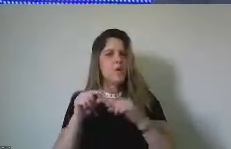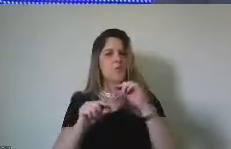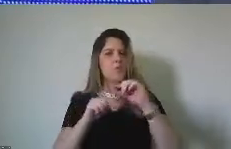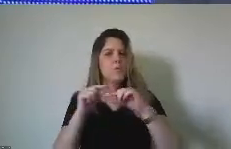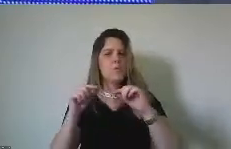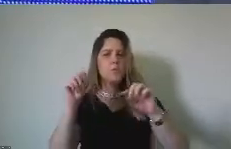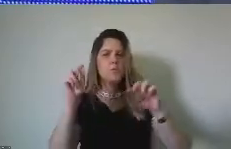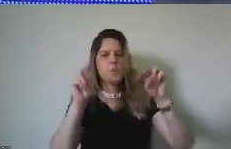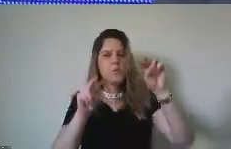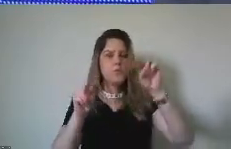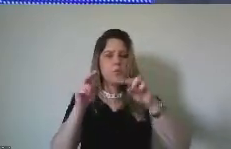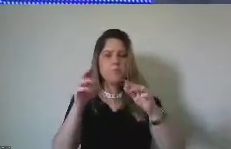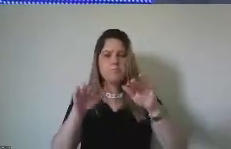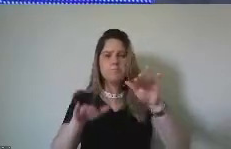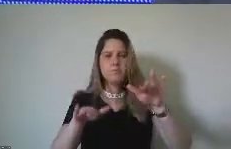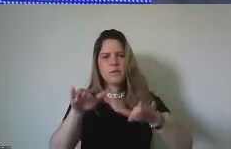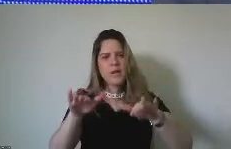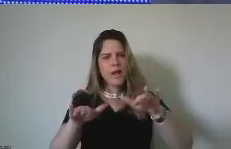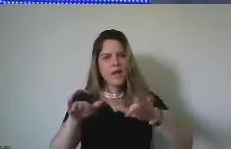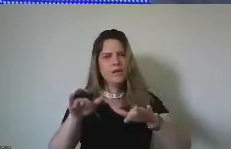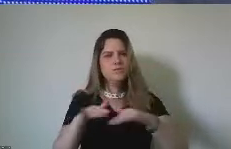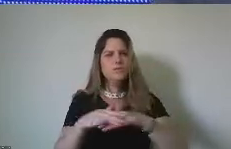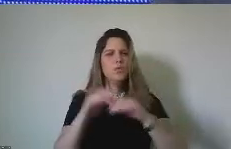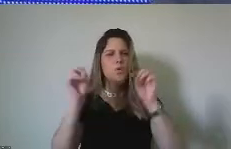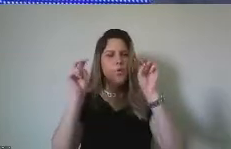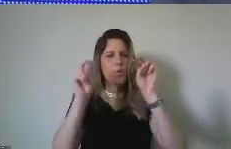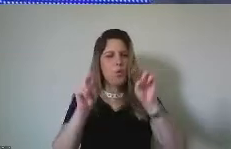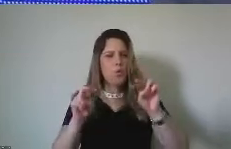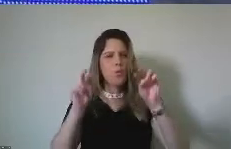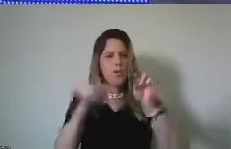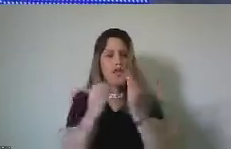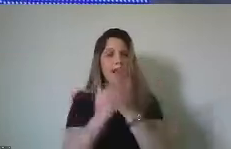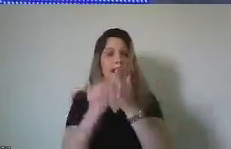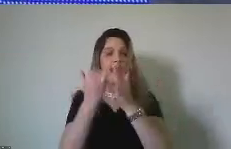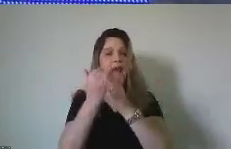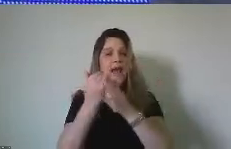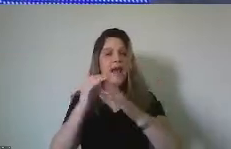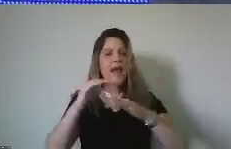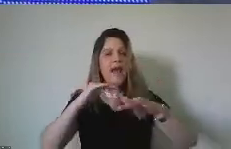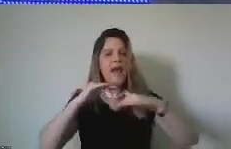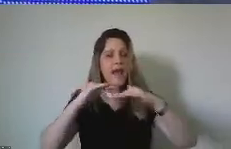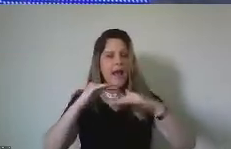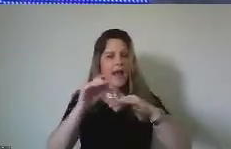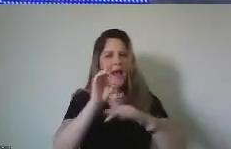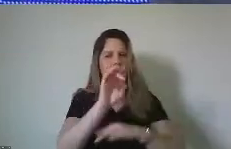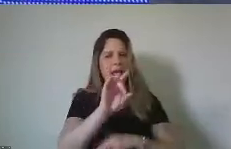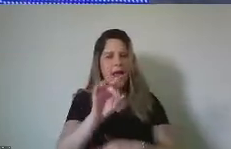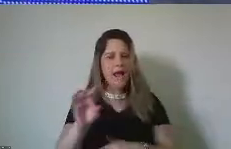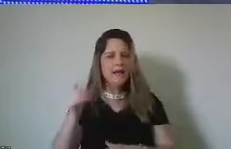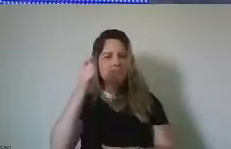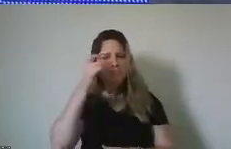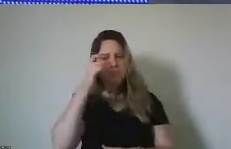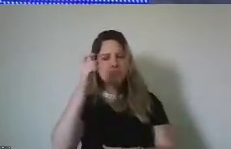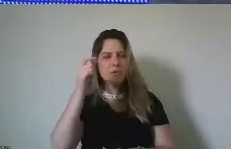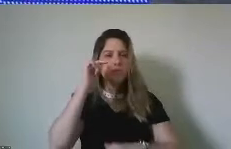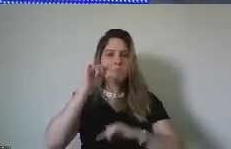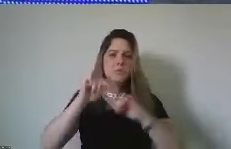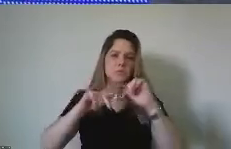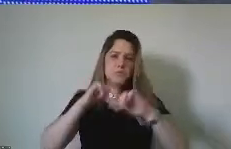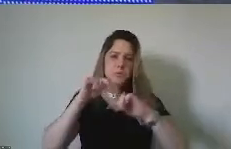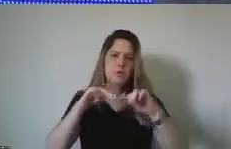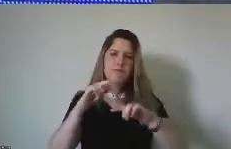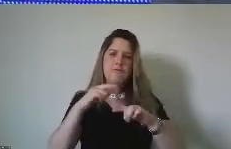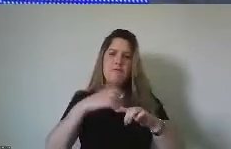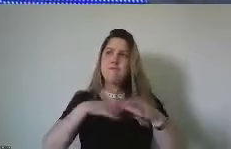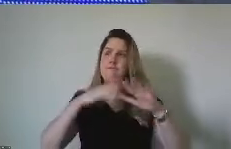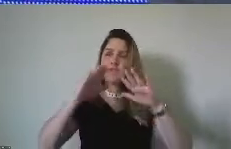nas modelagens né sempre olhando a cada momento que tá mais interessante no mercado mas de forma geral a